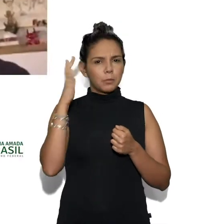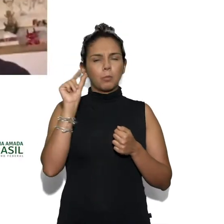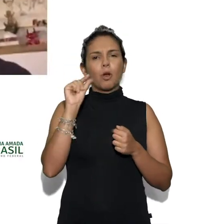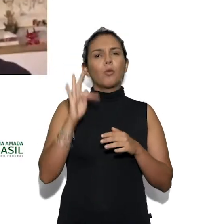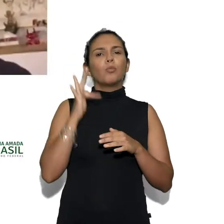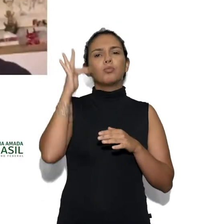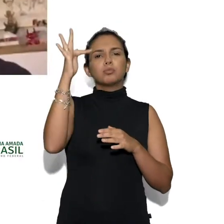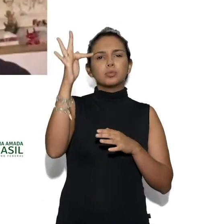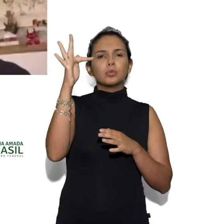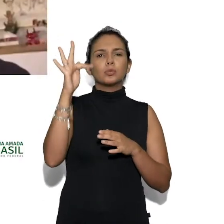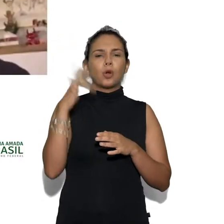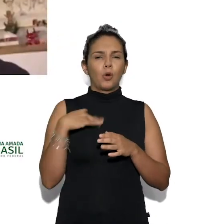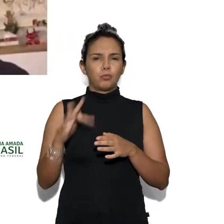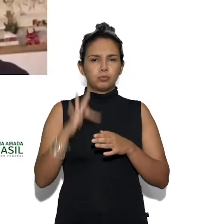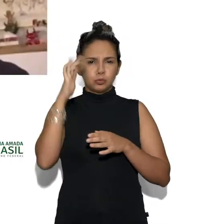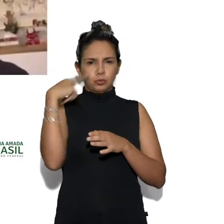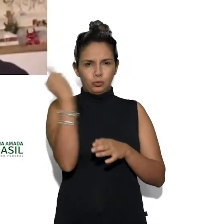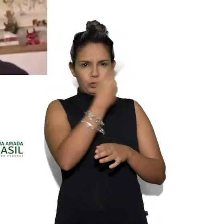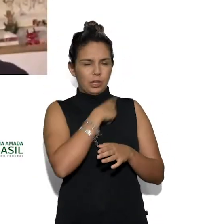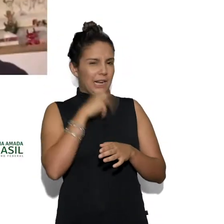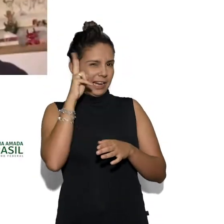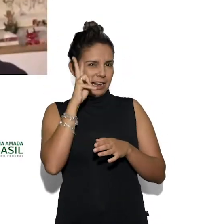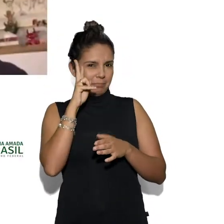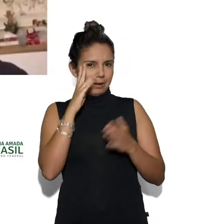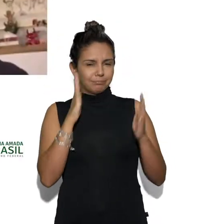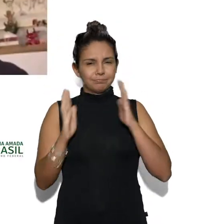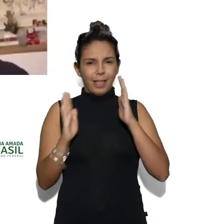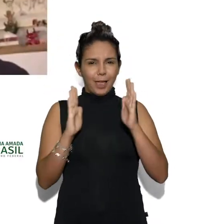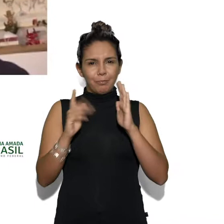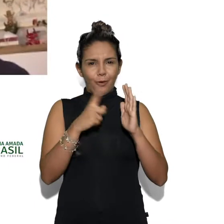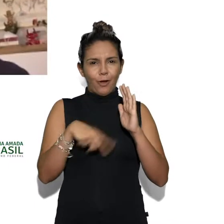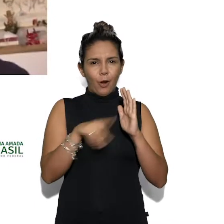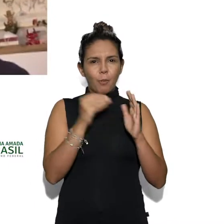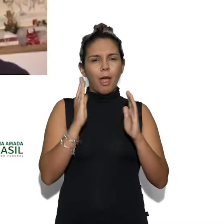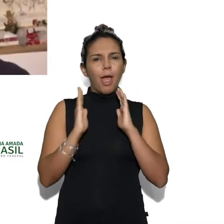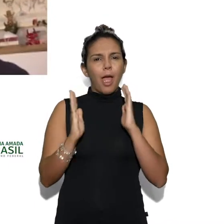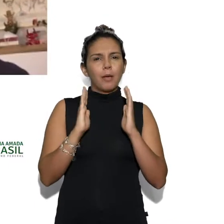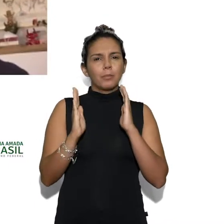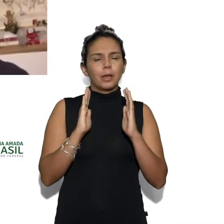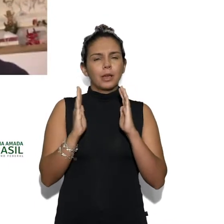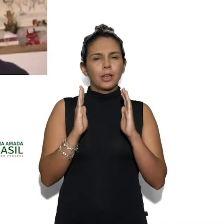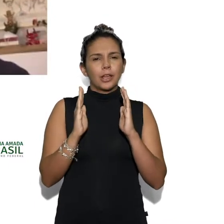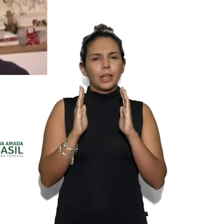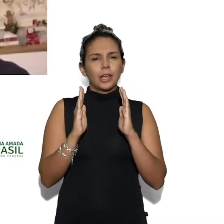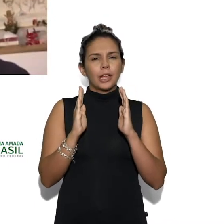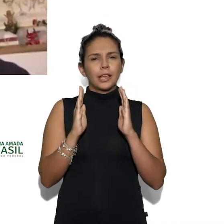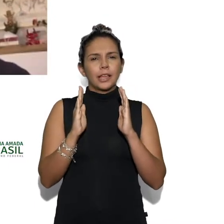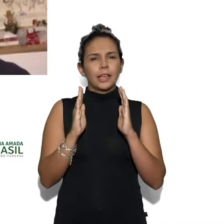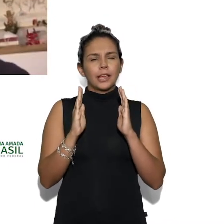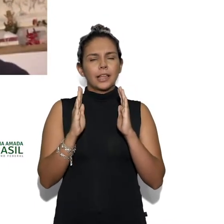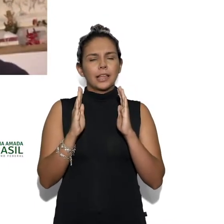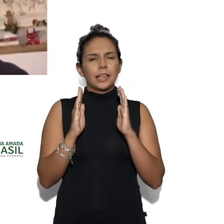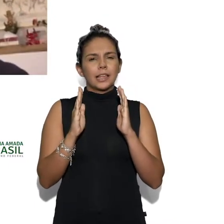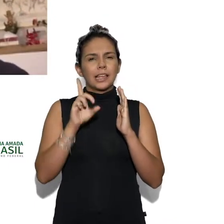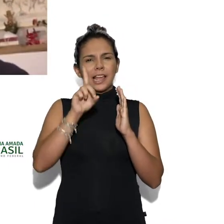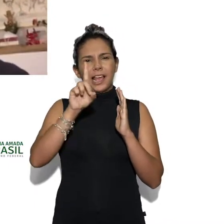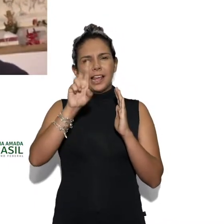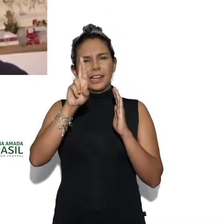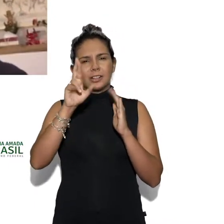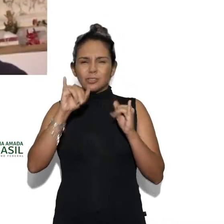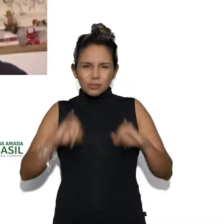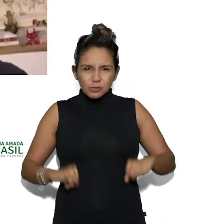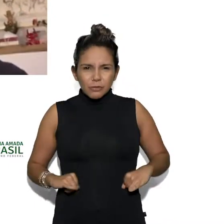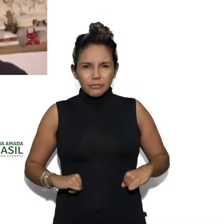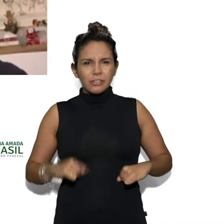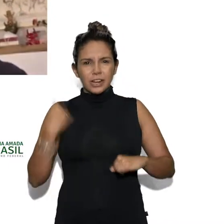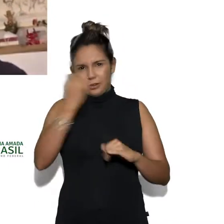no futuro. No futuro nós vamos nos lembrar dessa época como uma época muito dramática da humanidade, no geral, né?